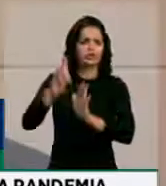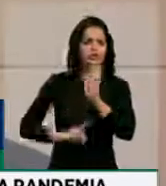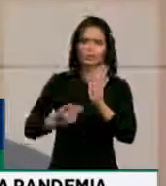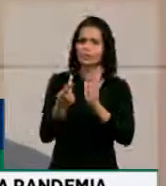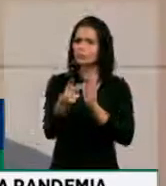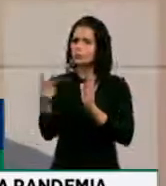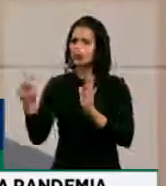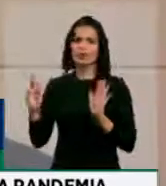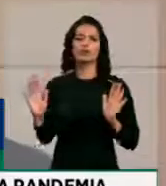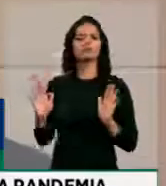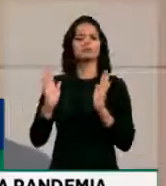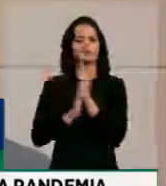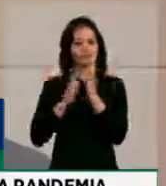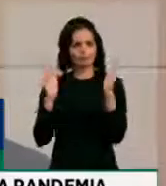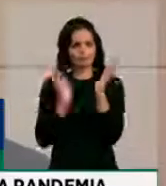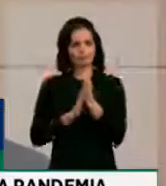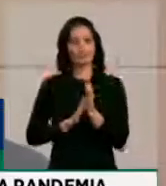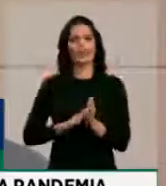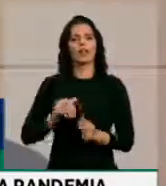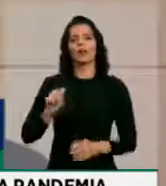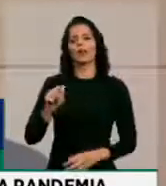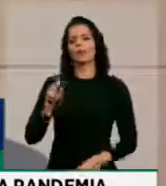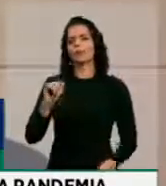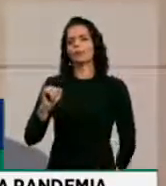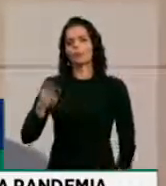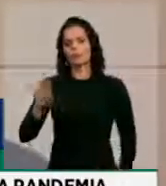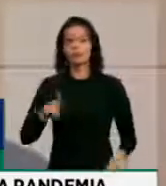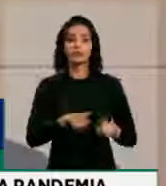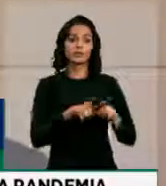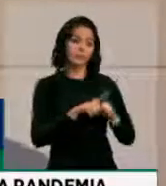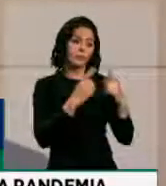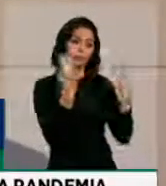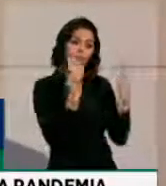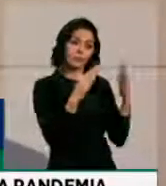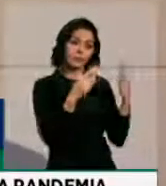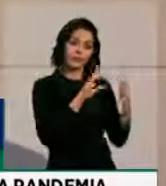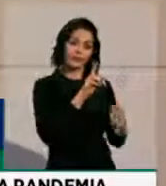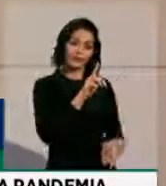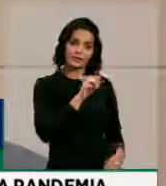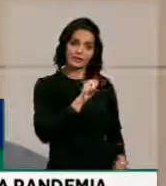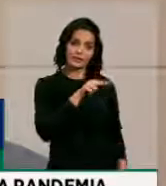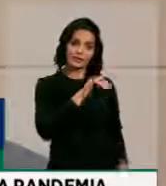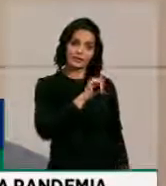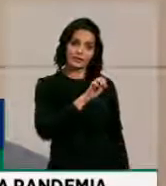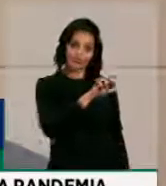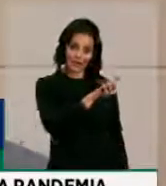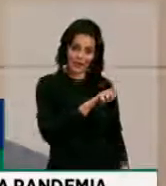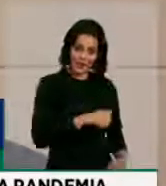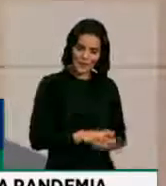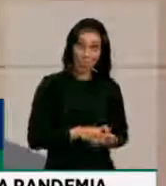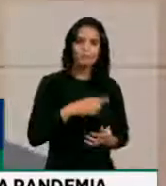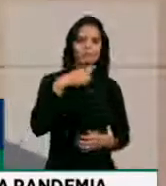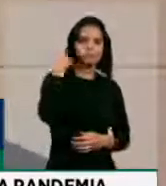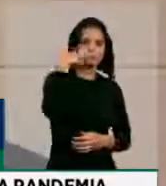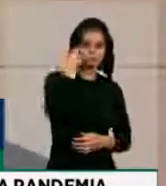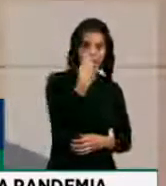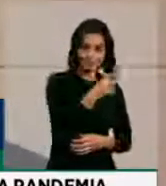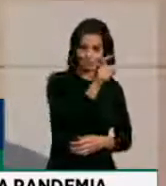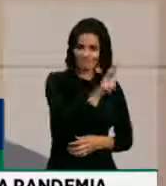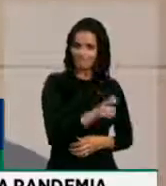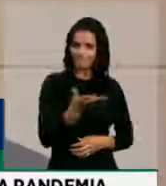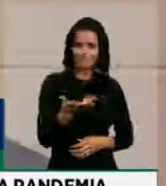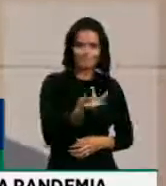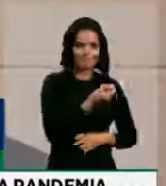à PIB, parabéns ao doutor Daniel Sarmento, um dos advogados dessa ação, um grande advogado, um